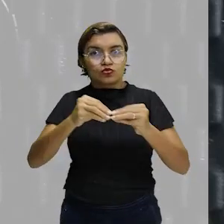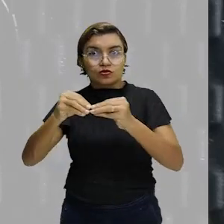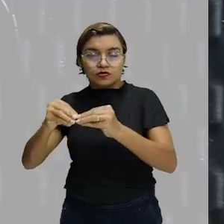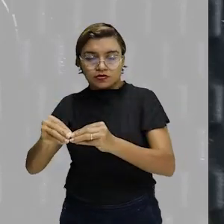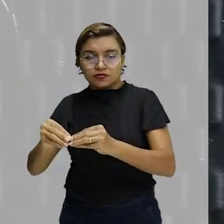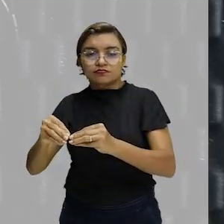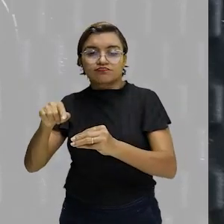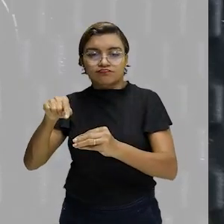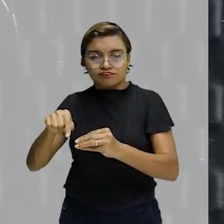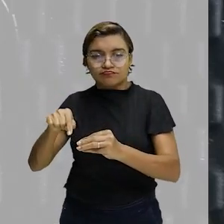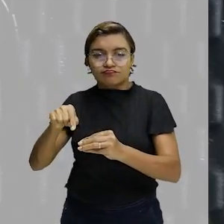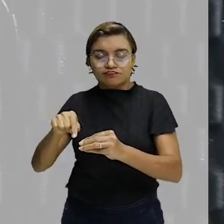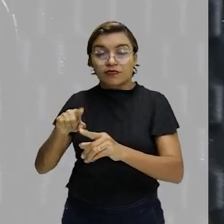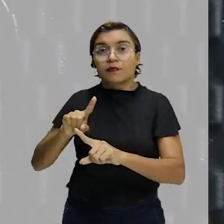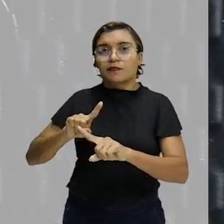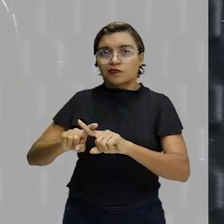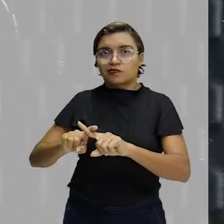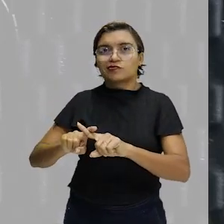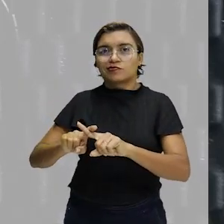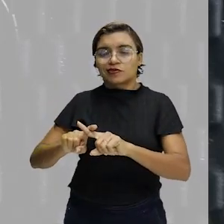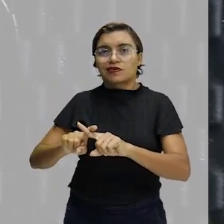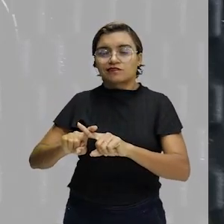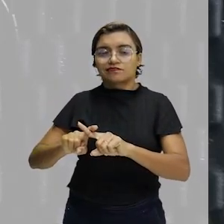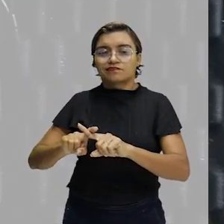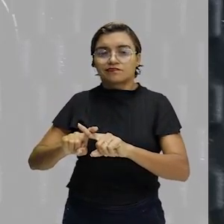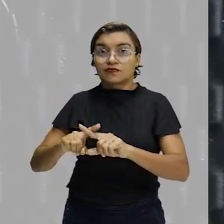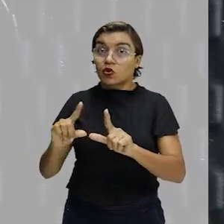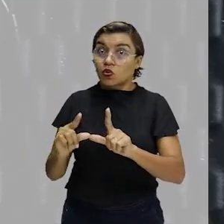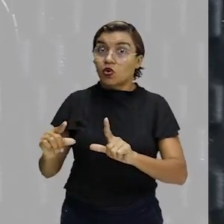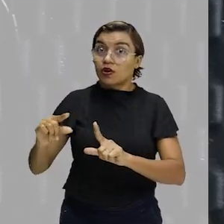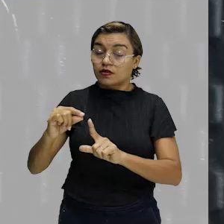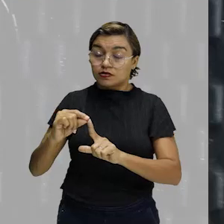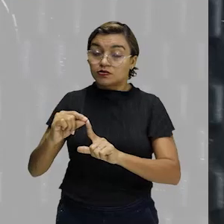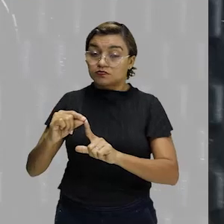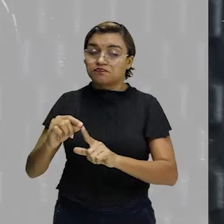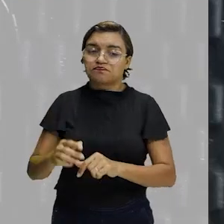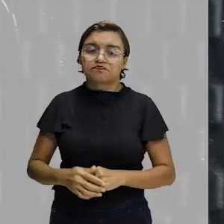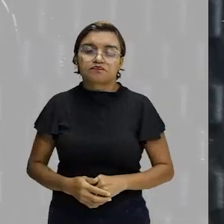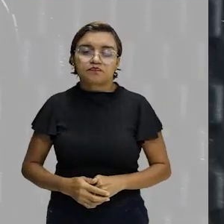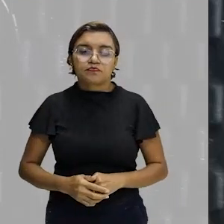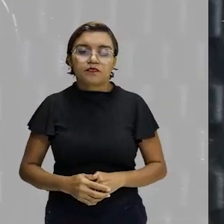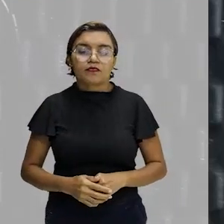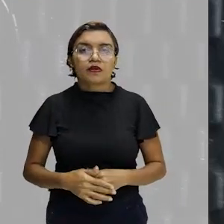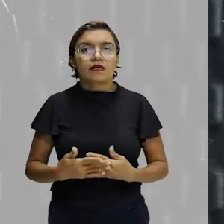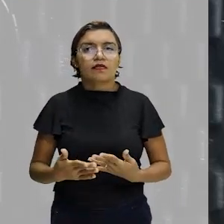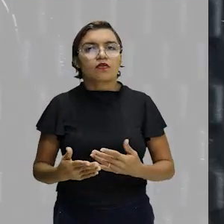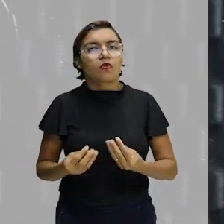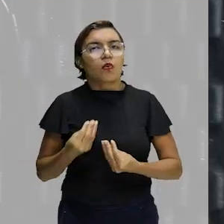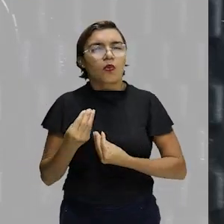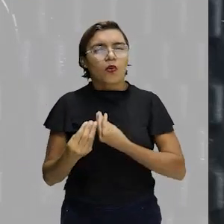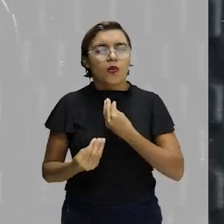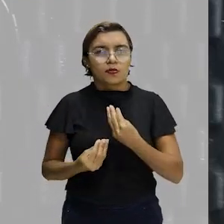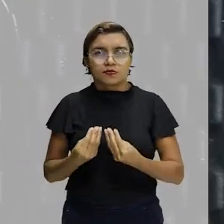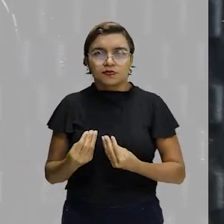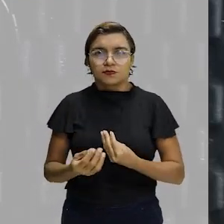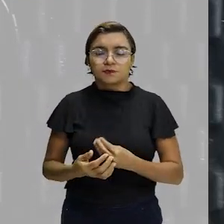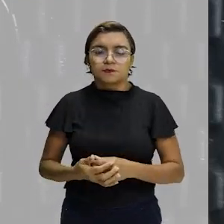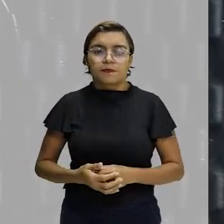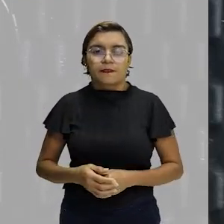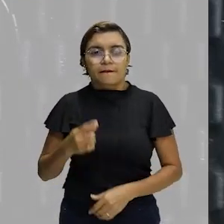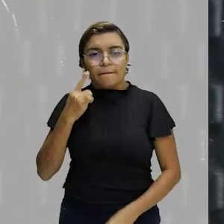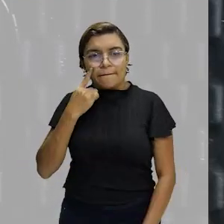passando a multiplicar o próprio logaritmo, a ser um fator na multiplicação, tá? Então, como é que isso fica?